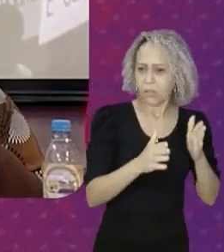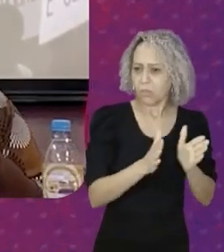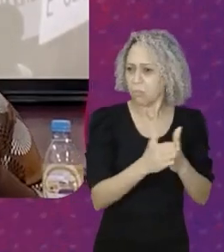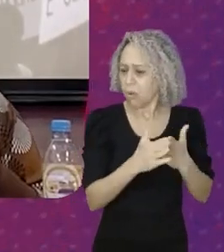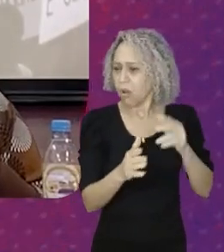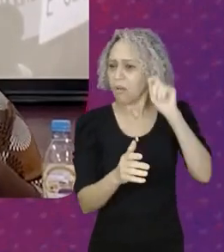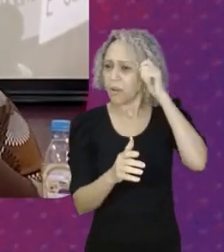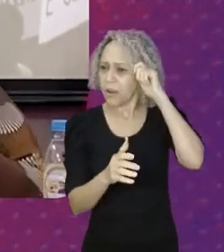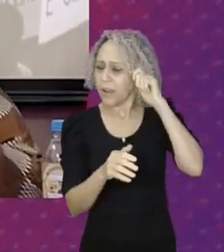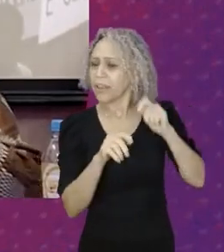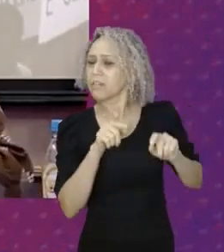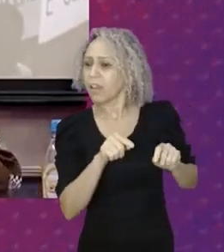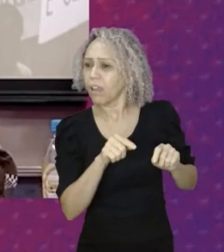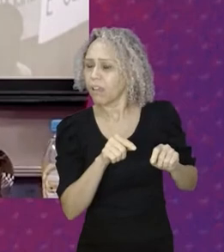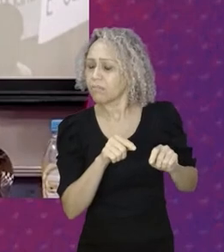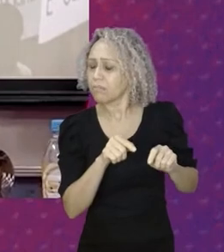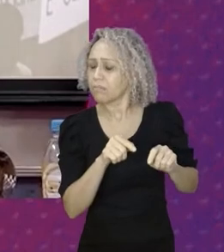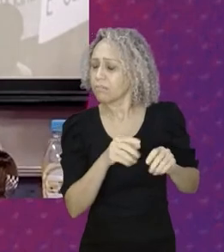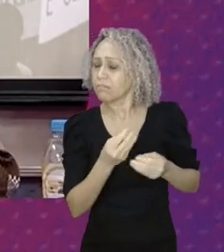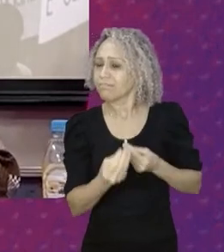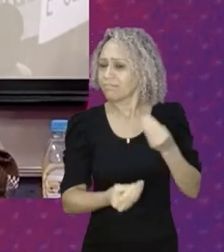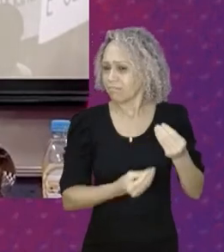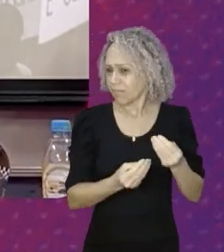não eram as crianças, eram menores,